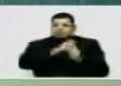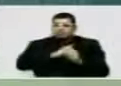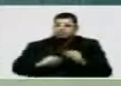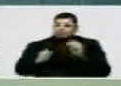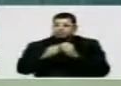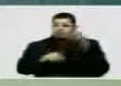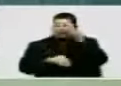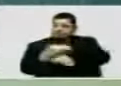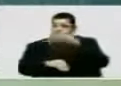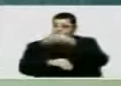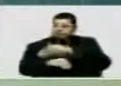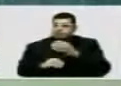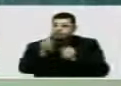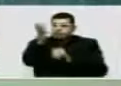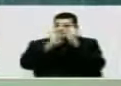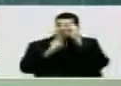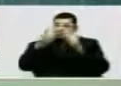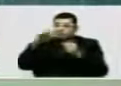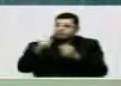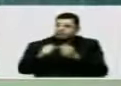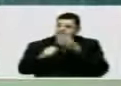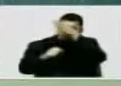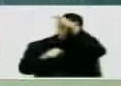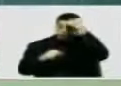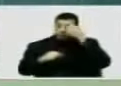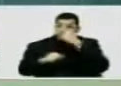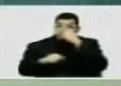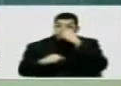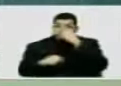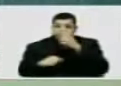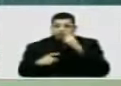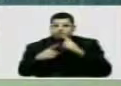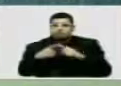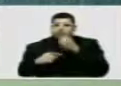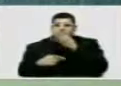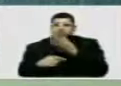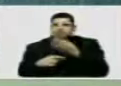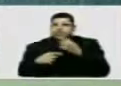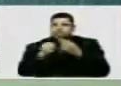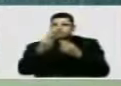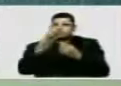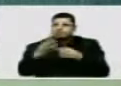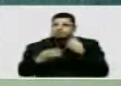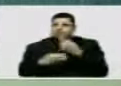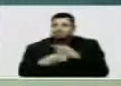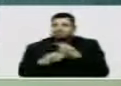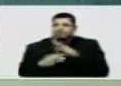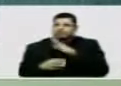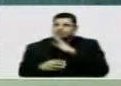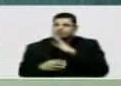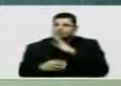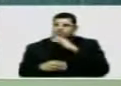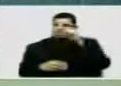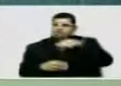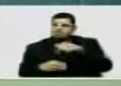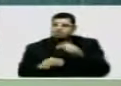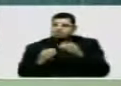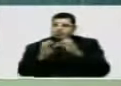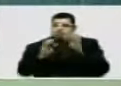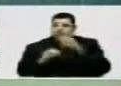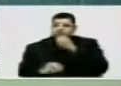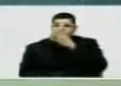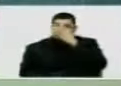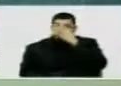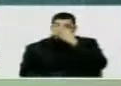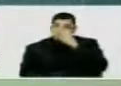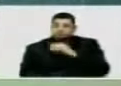e visitar uma fábrica do Polo Industrial de Manaus. Porque quantos de nós conhecemos aqui uma linha de